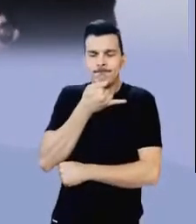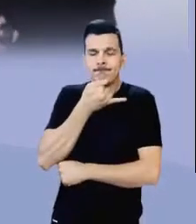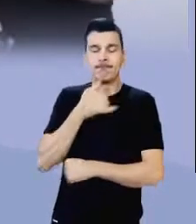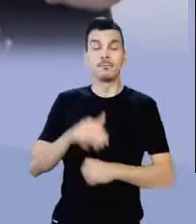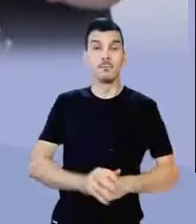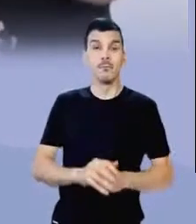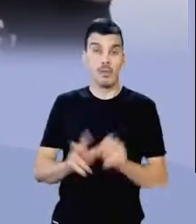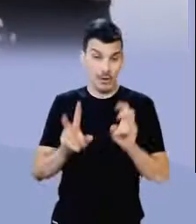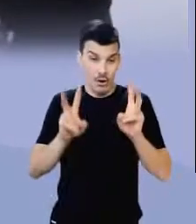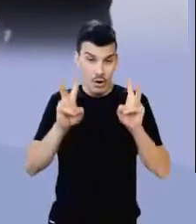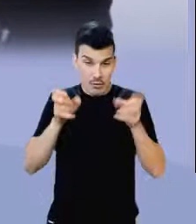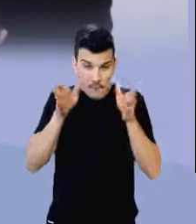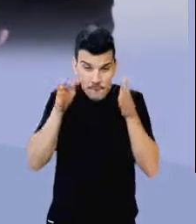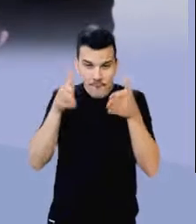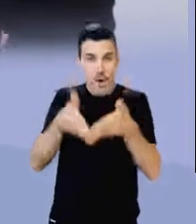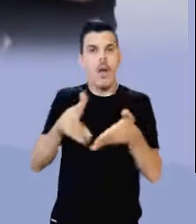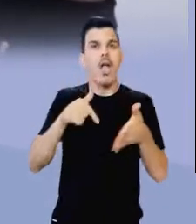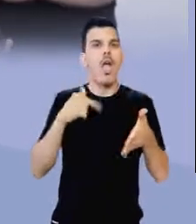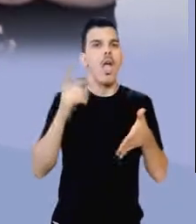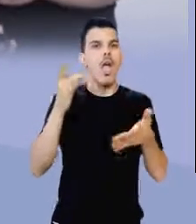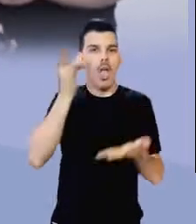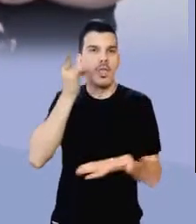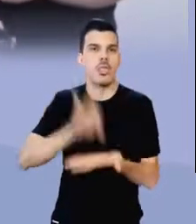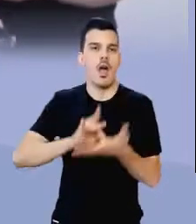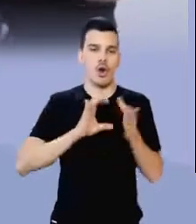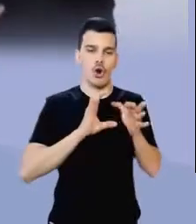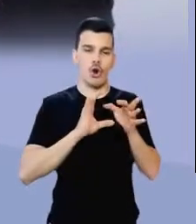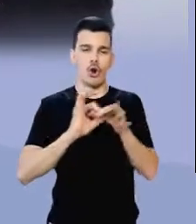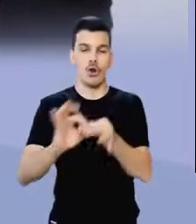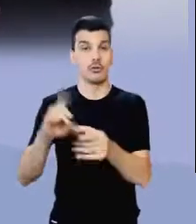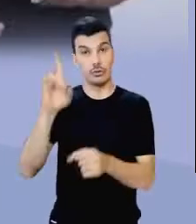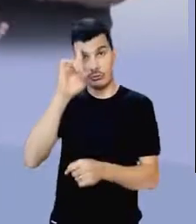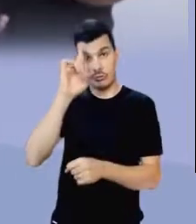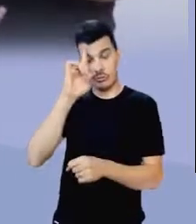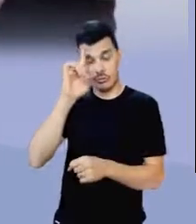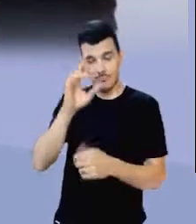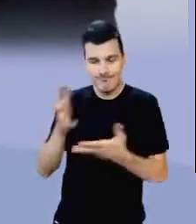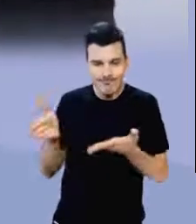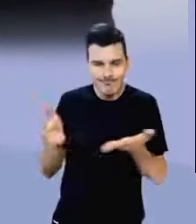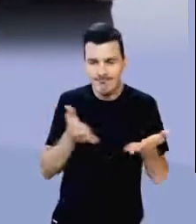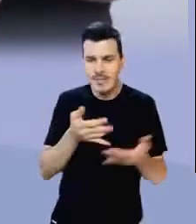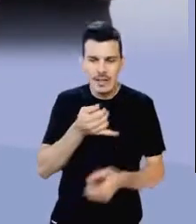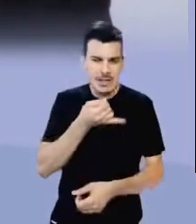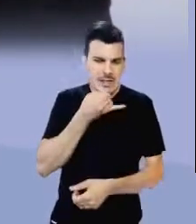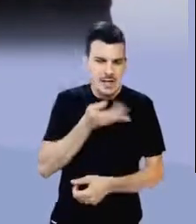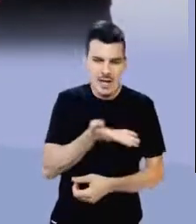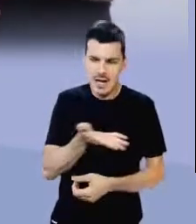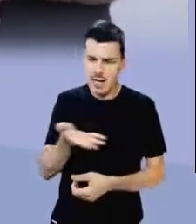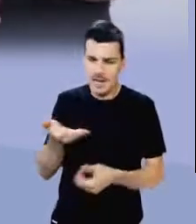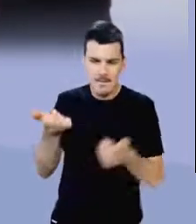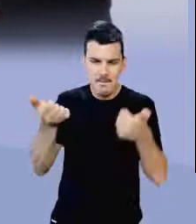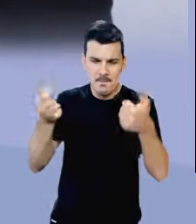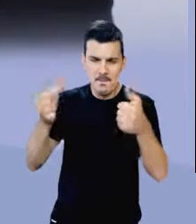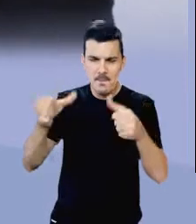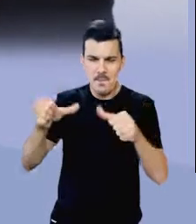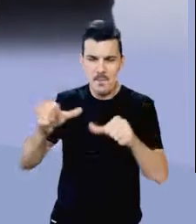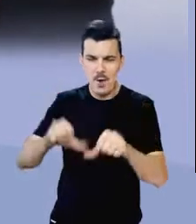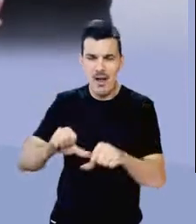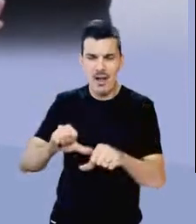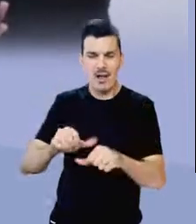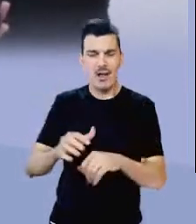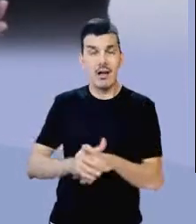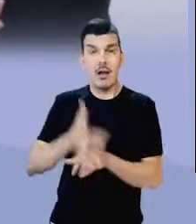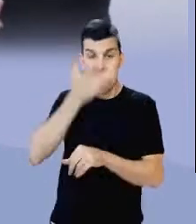A temática era o cotidiano, desgastado, triste, infeliz. As